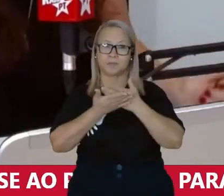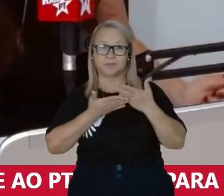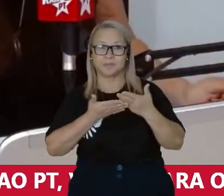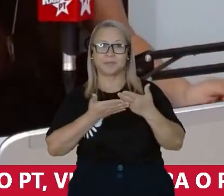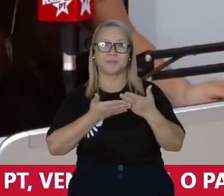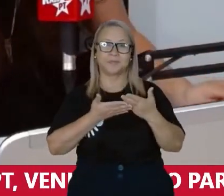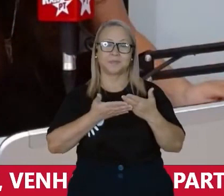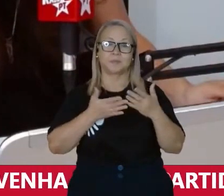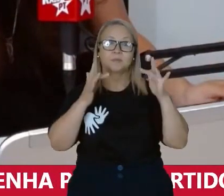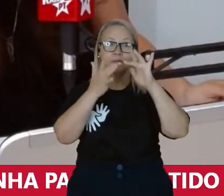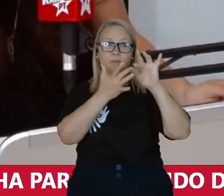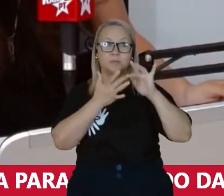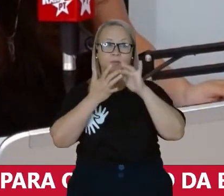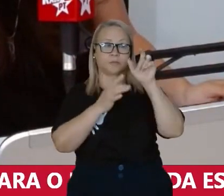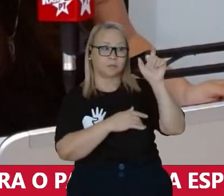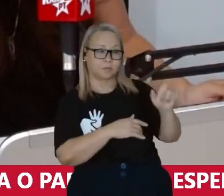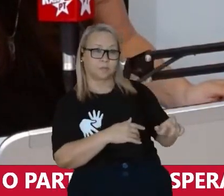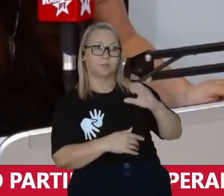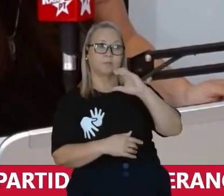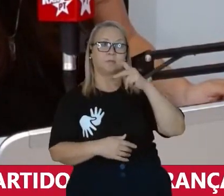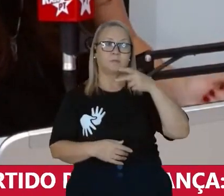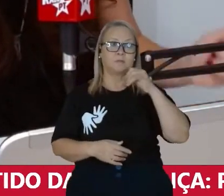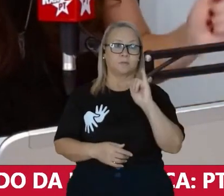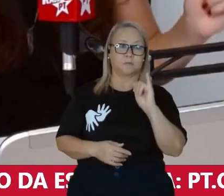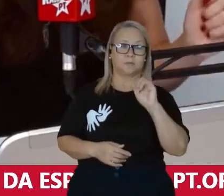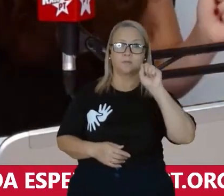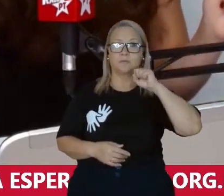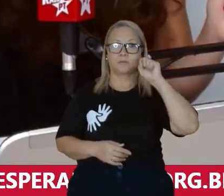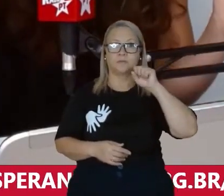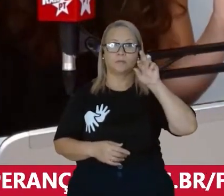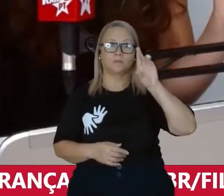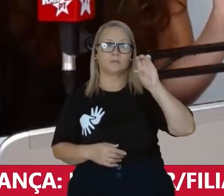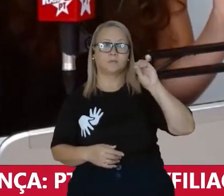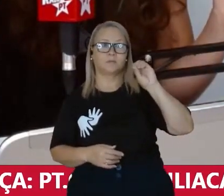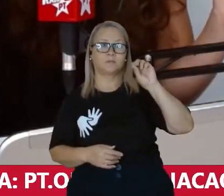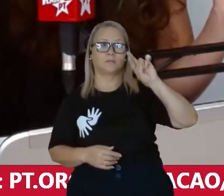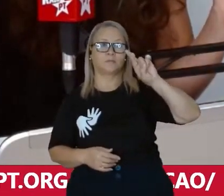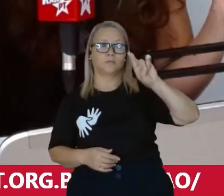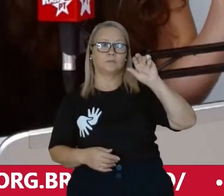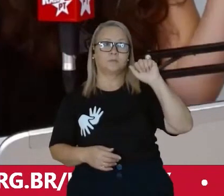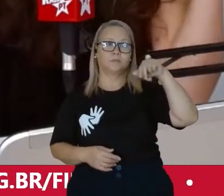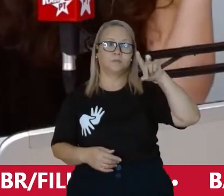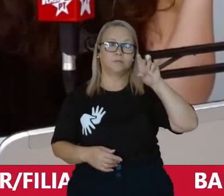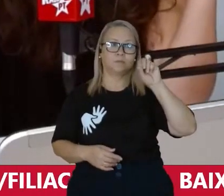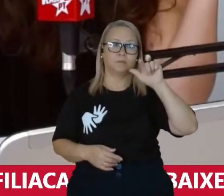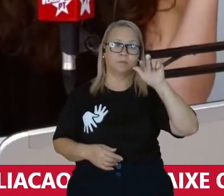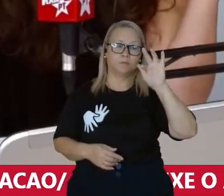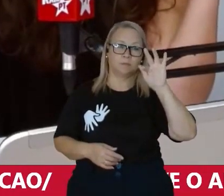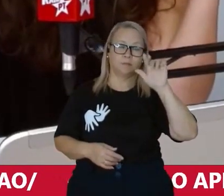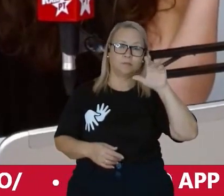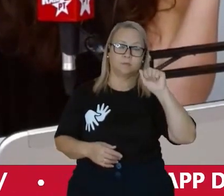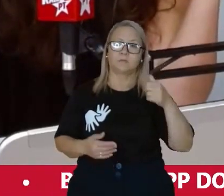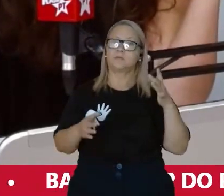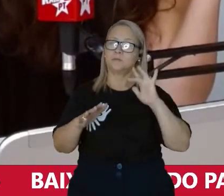primeiro contato com os membros da CPI foi com o senador Randolfo Rodrigues, E aconteceu nas próprias redes sociais